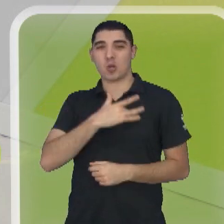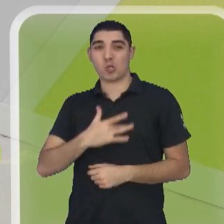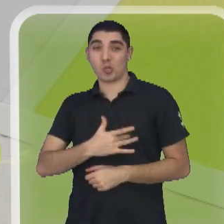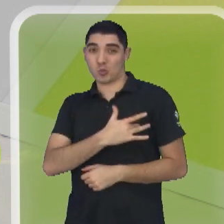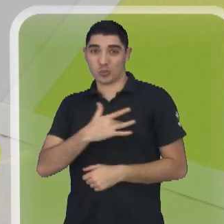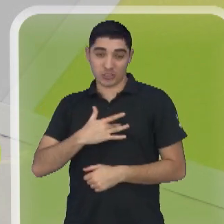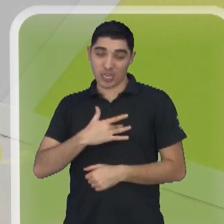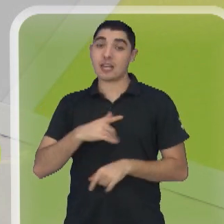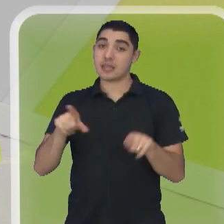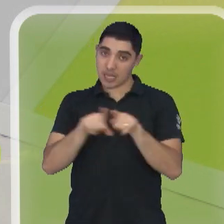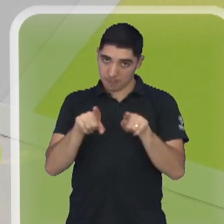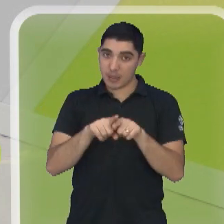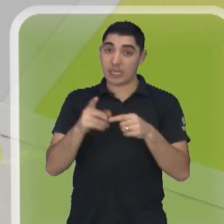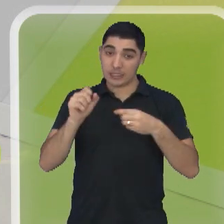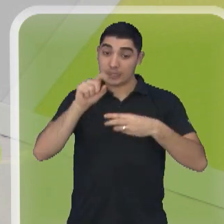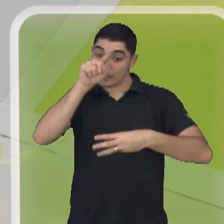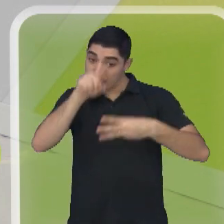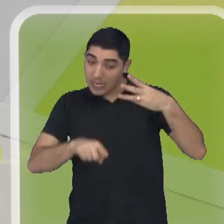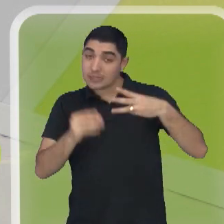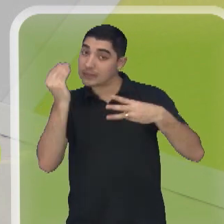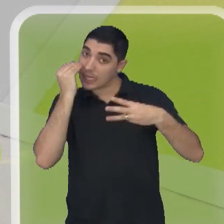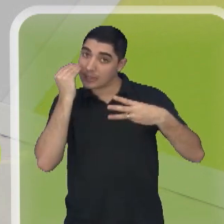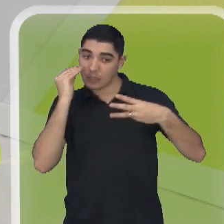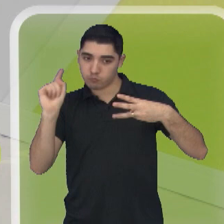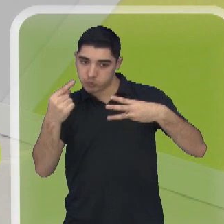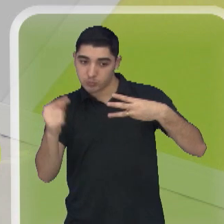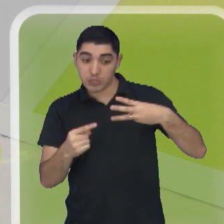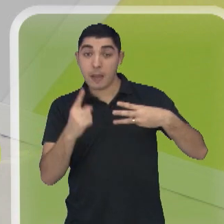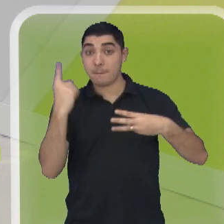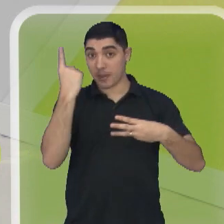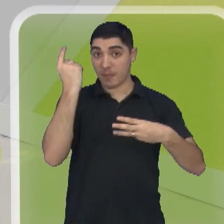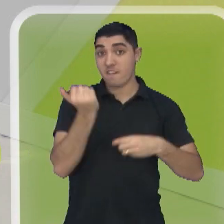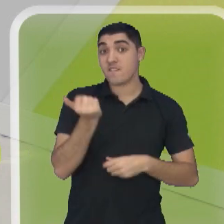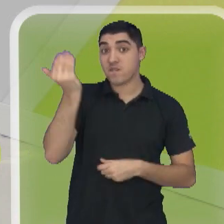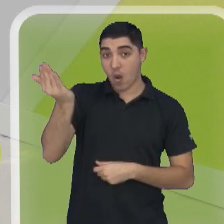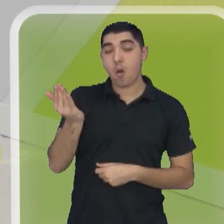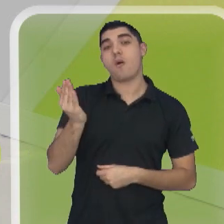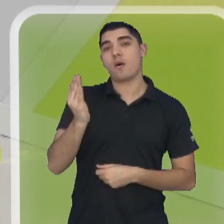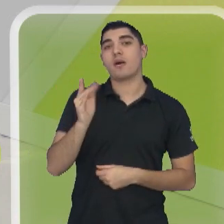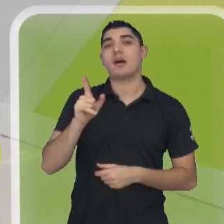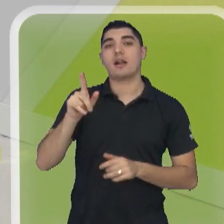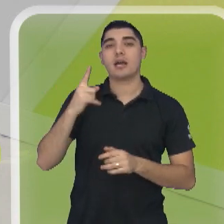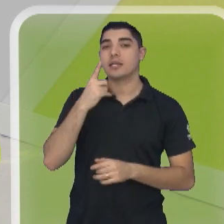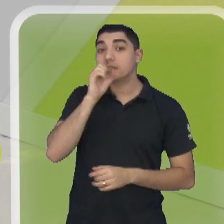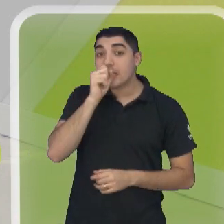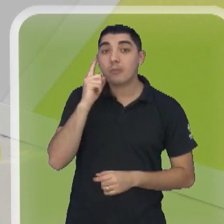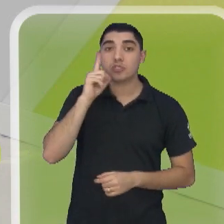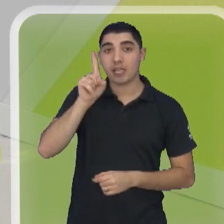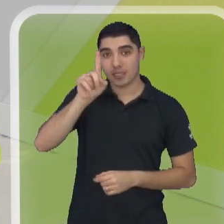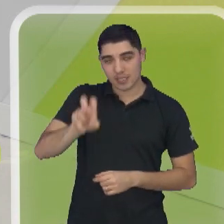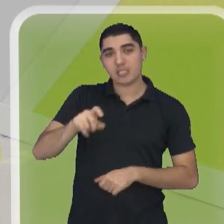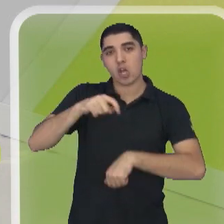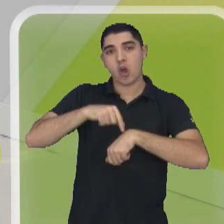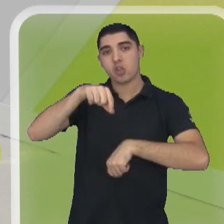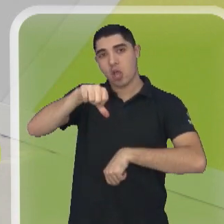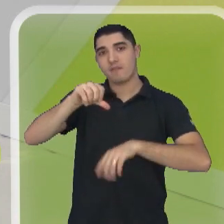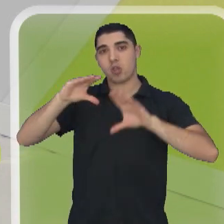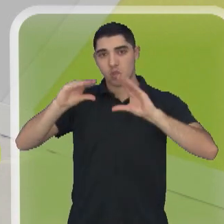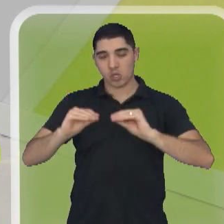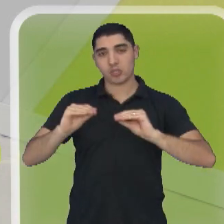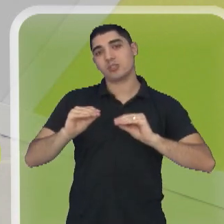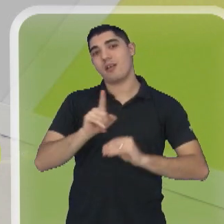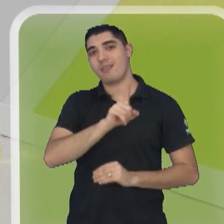uma série melhor de 3. A primeira partida será fora de casa no próximo sábado, dia 15, às 9 da noite, no ginásio